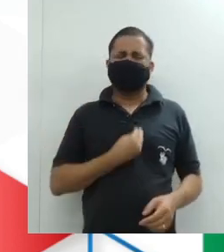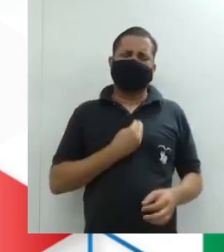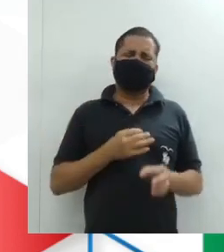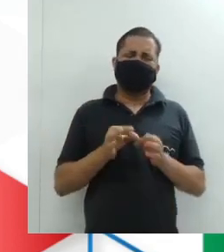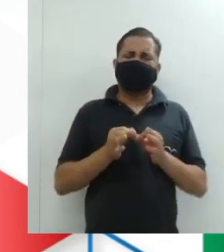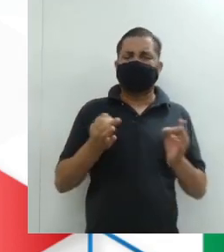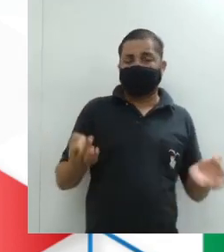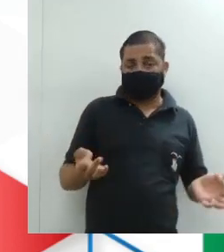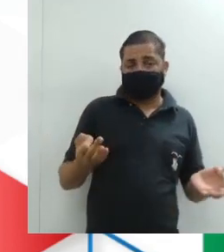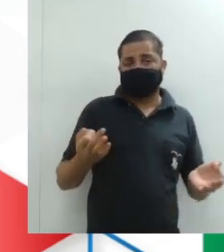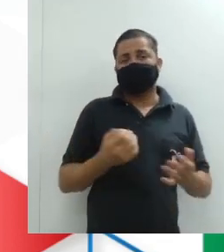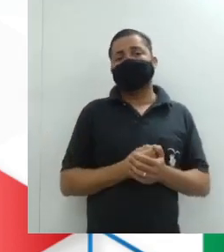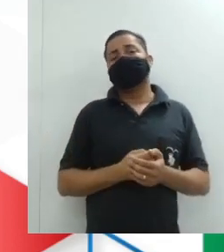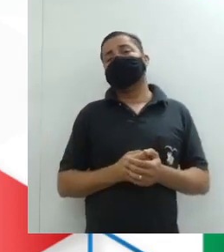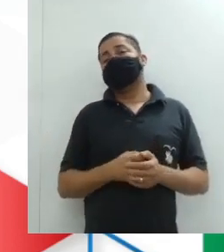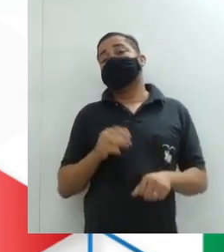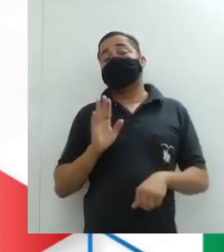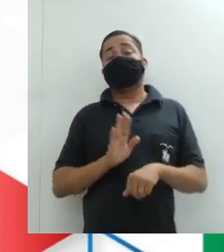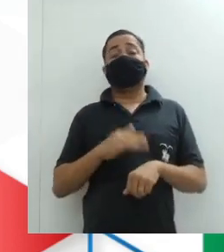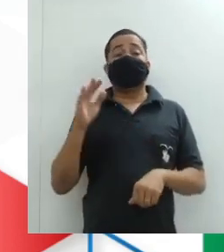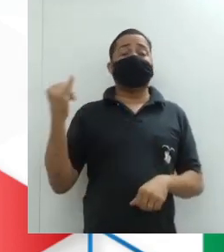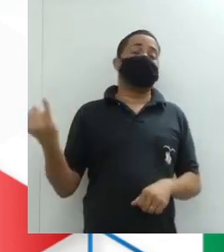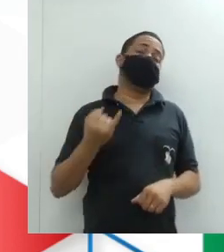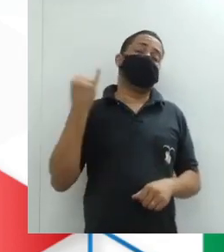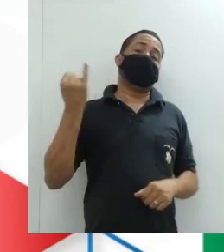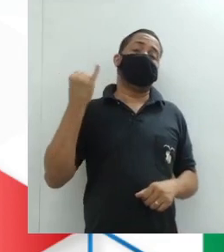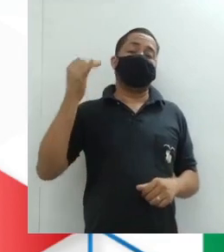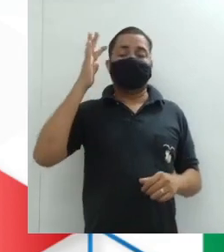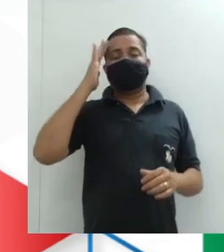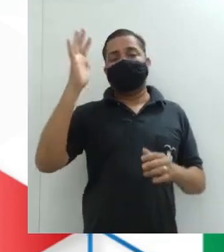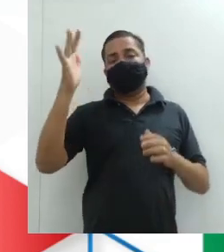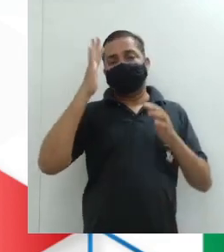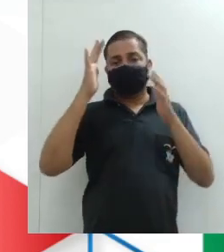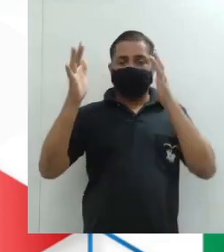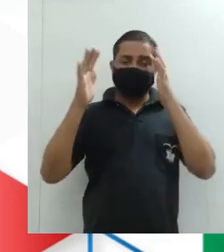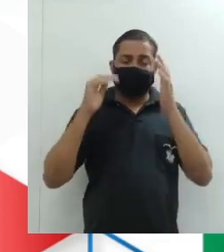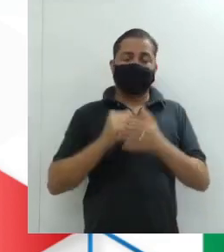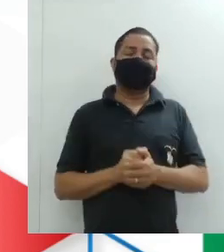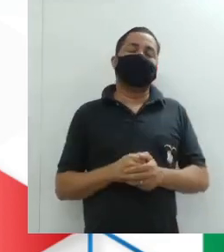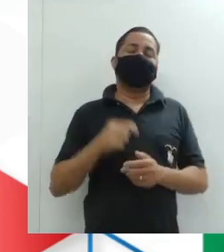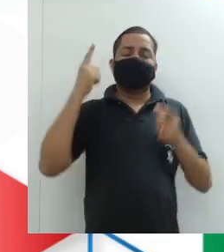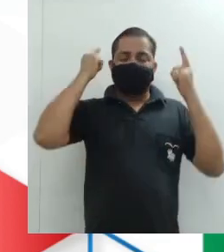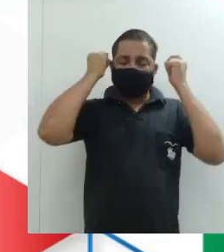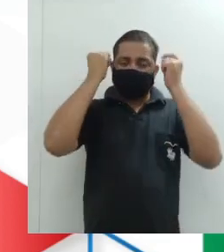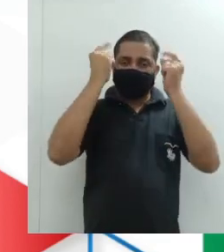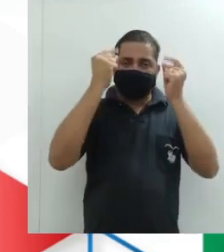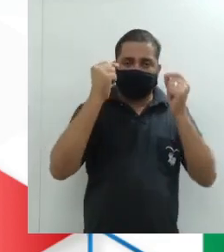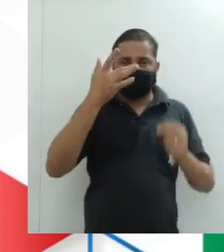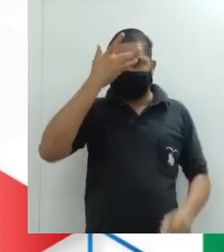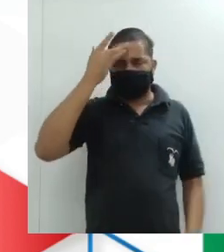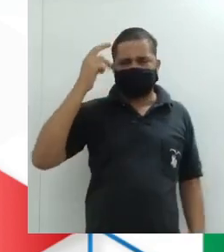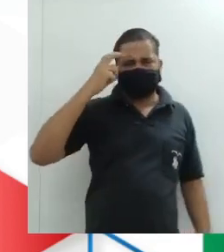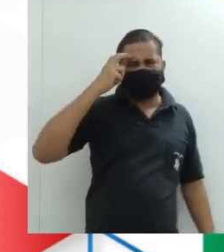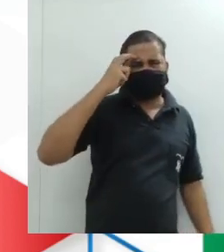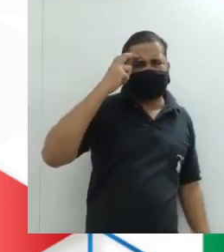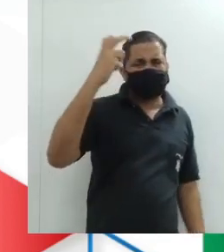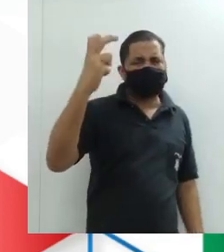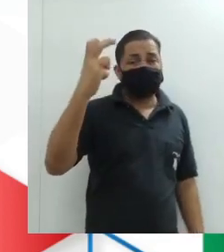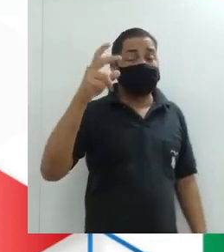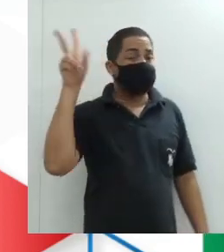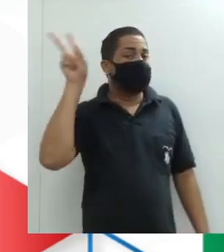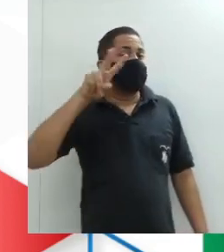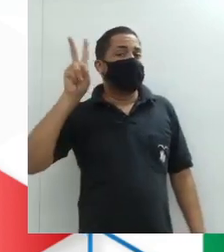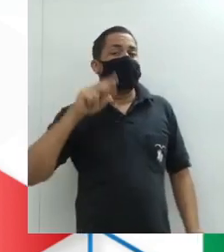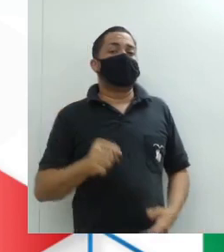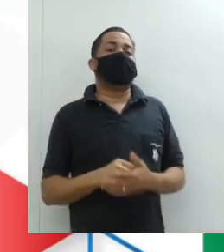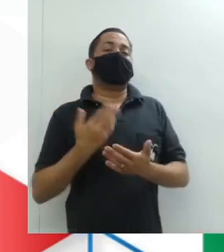e considerado um dos mais importantes filósofos gregos e uma pessoa muito sábia. Lembram,